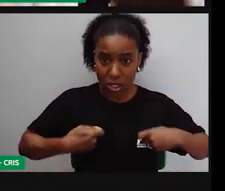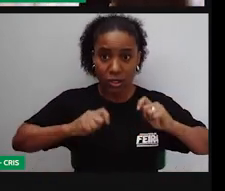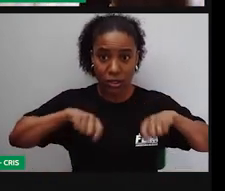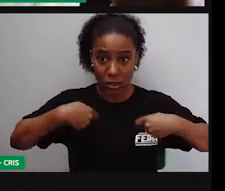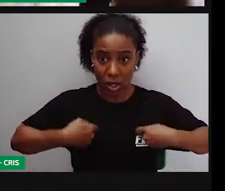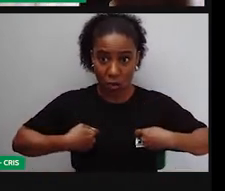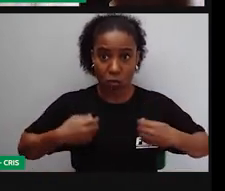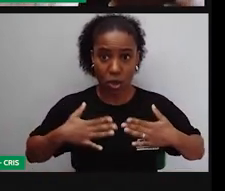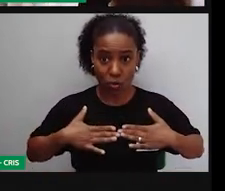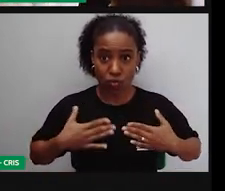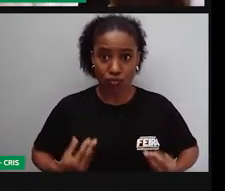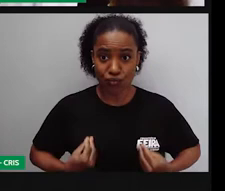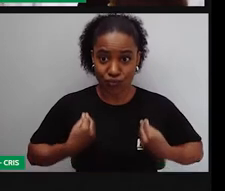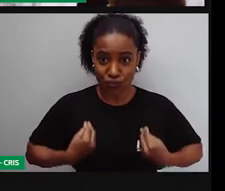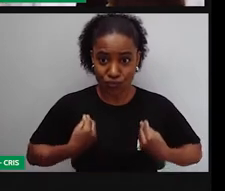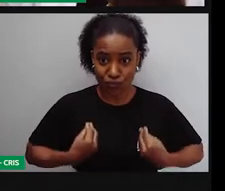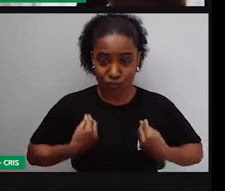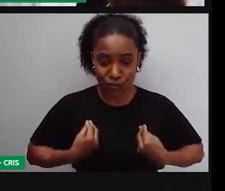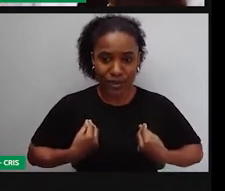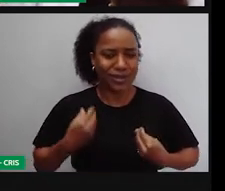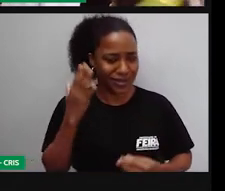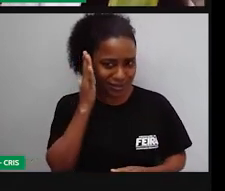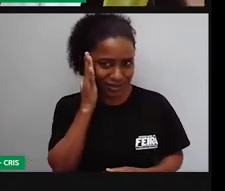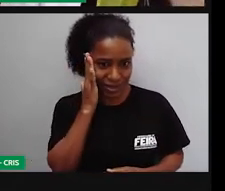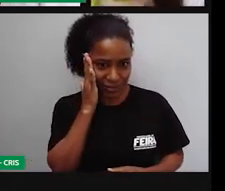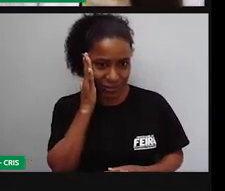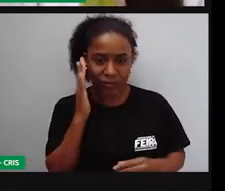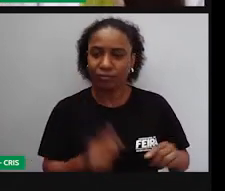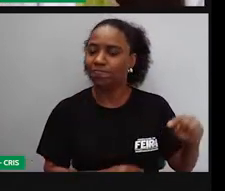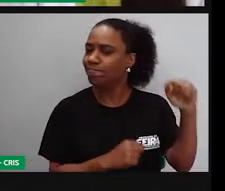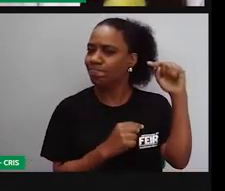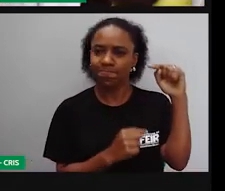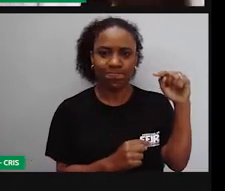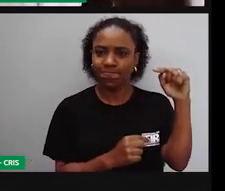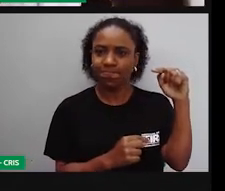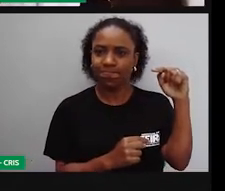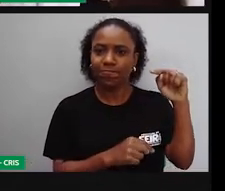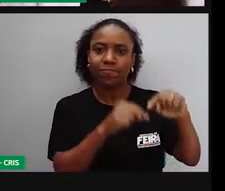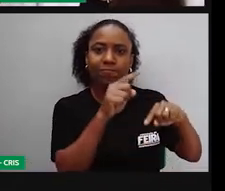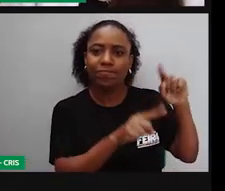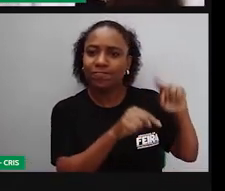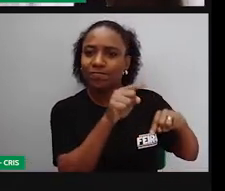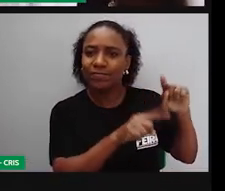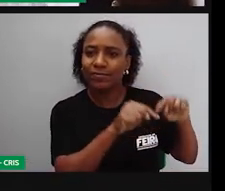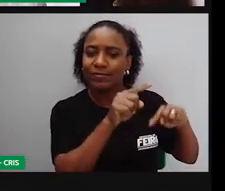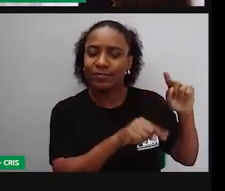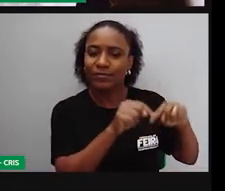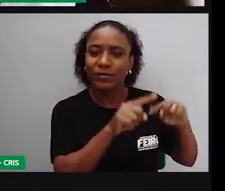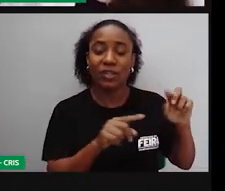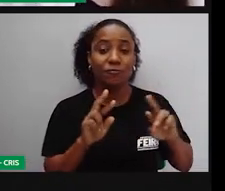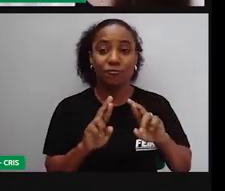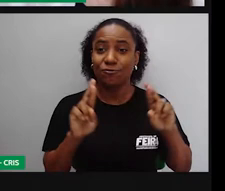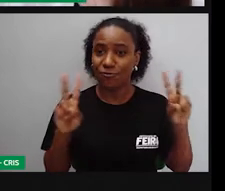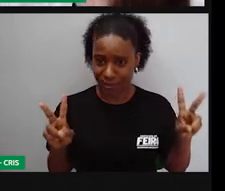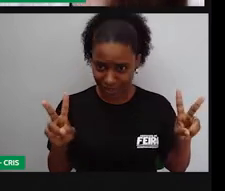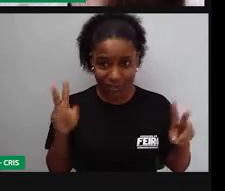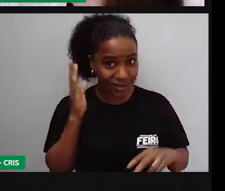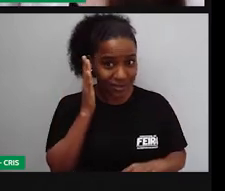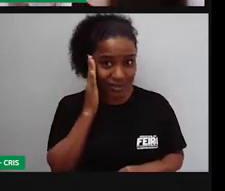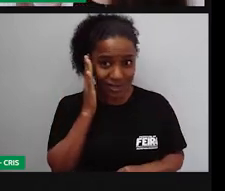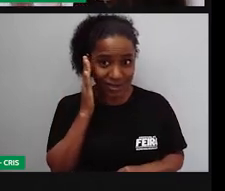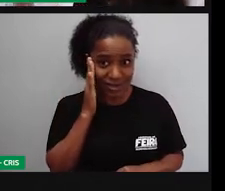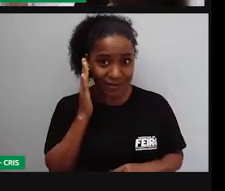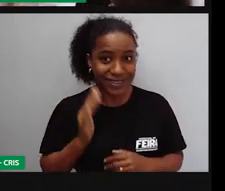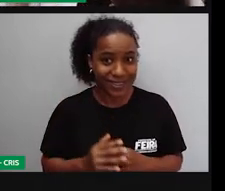enquanto ser vivo? O que é que caracteriza essa garrafa como ser não vivo? Então, qual é a característica, né, que